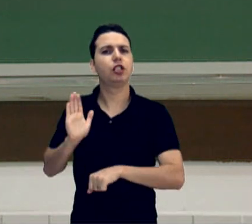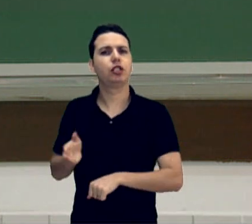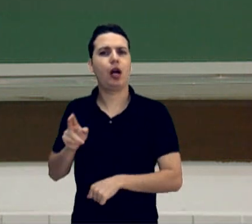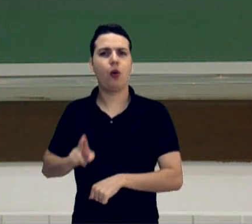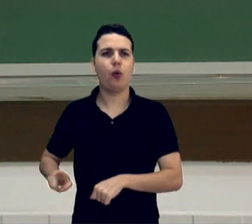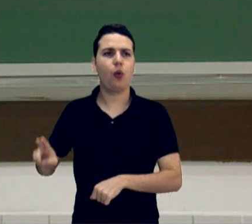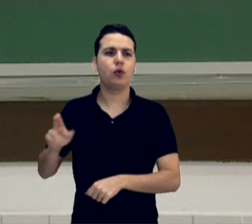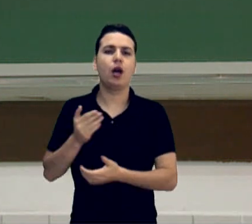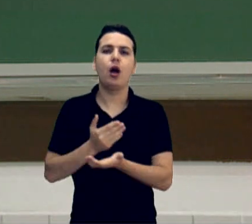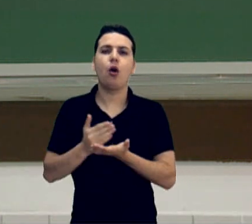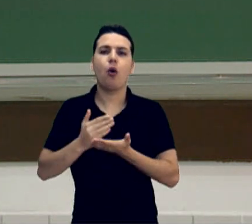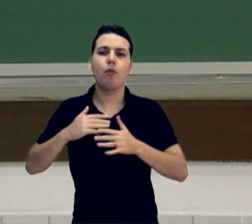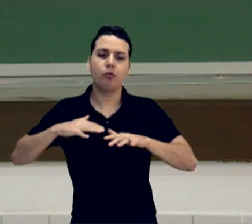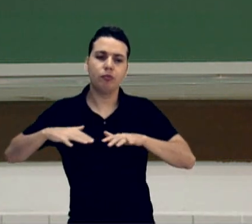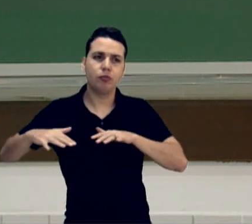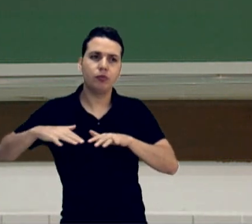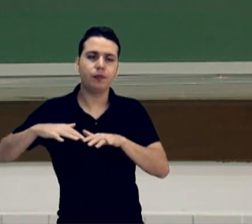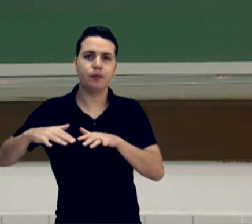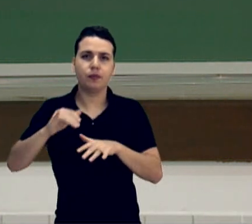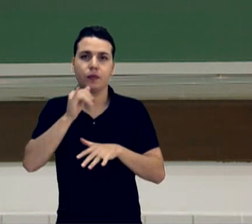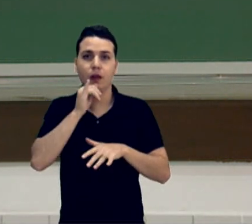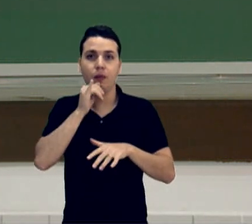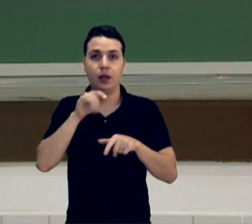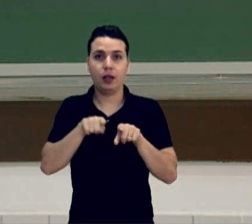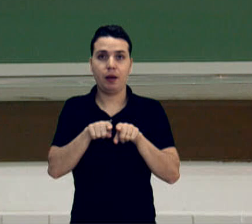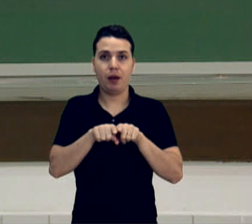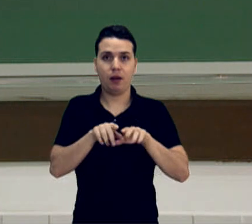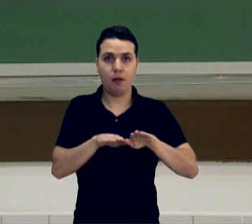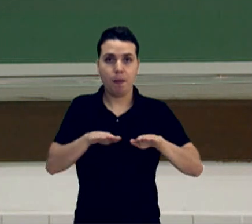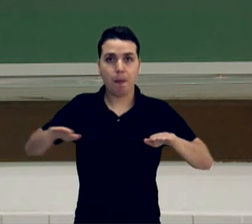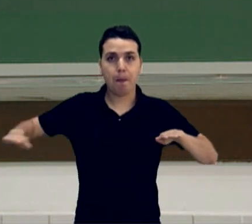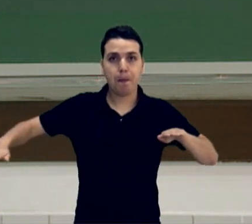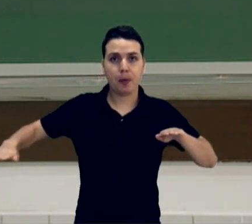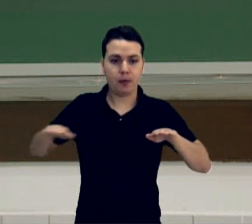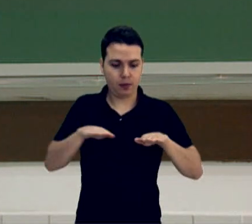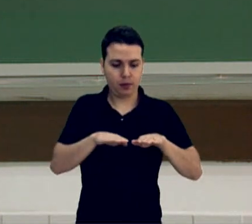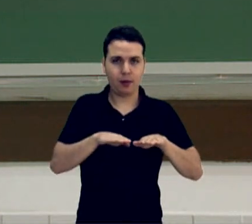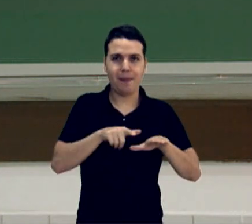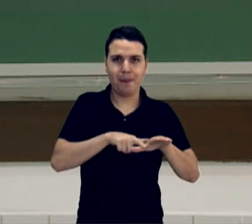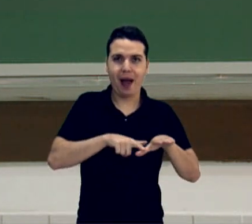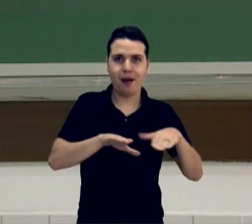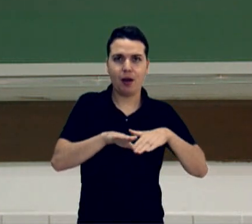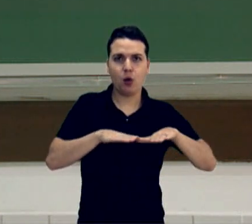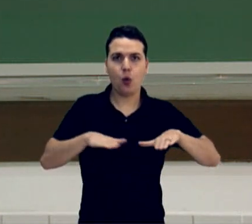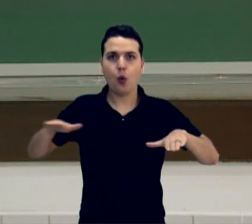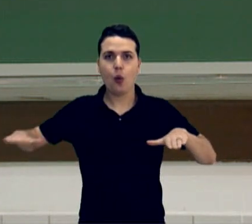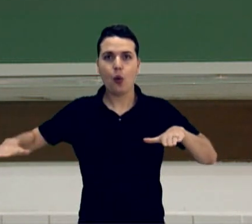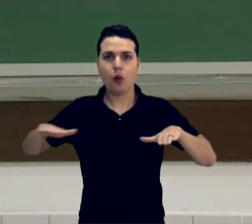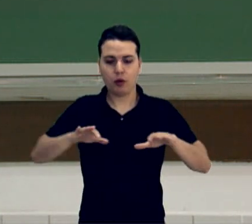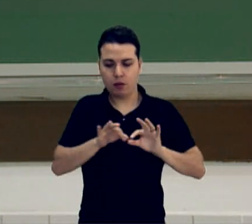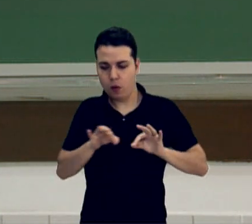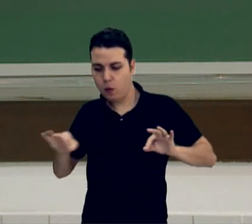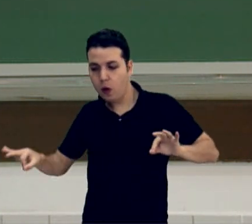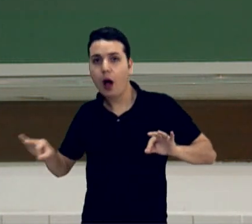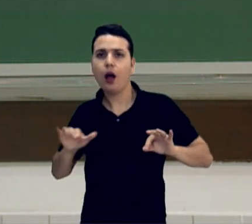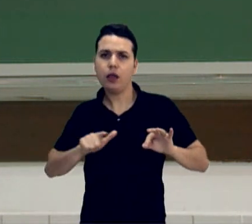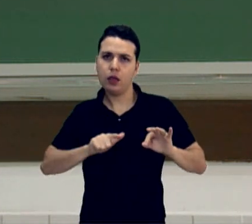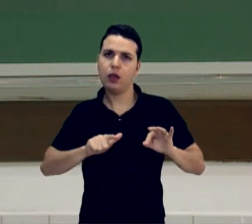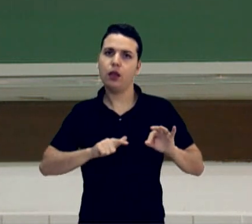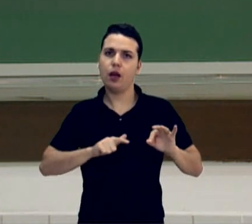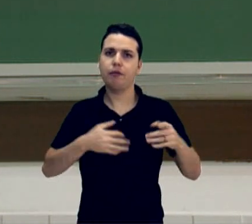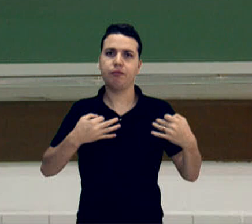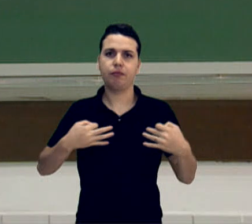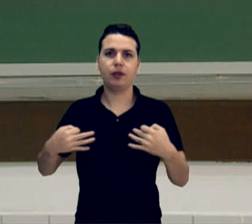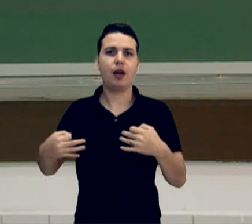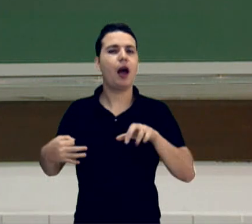eles vão se deslocar, a largura dos passos, né? Certo? Não é com relação à